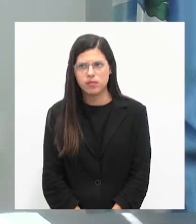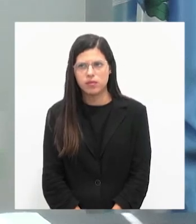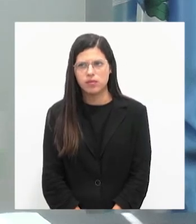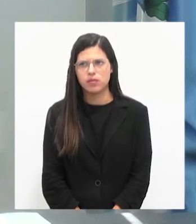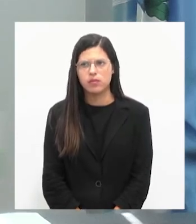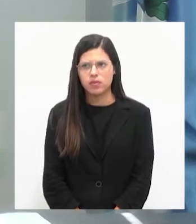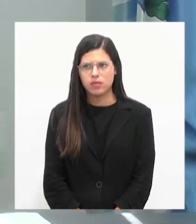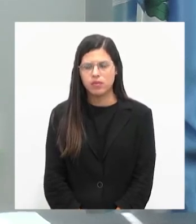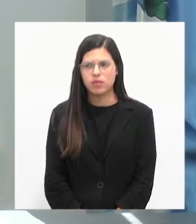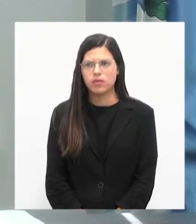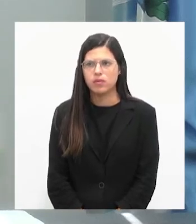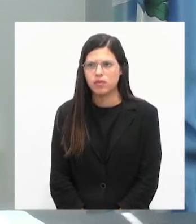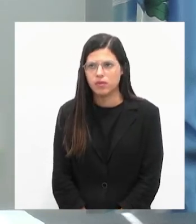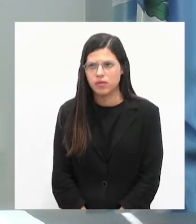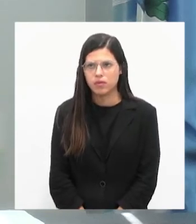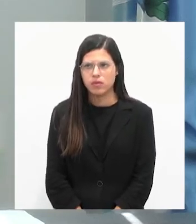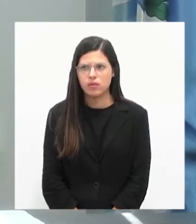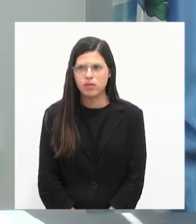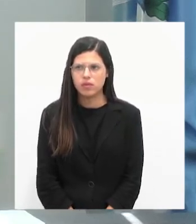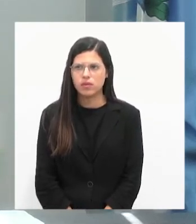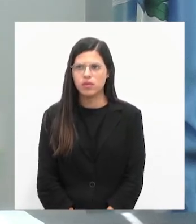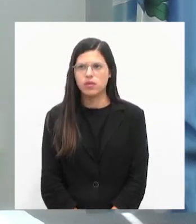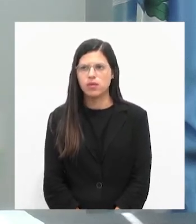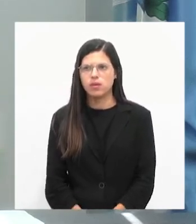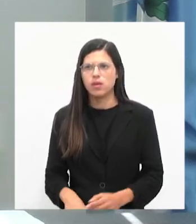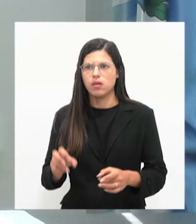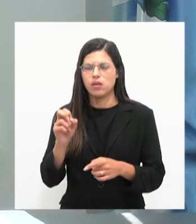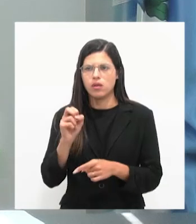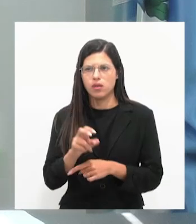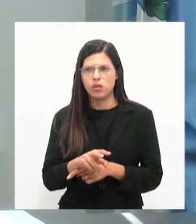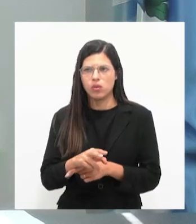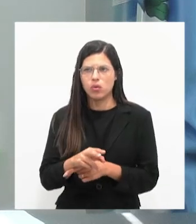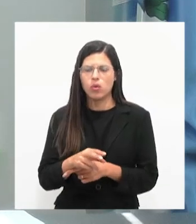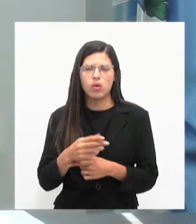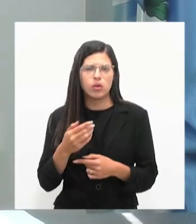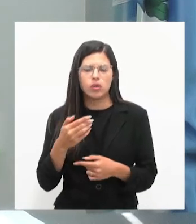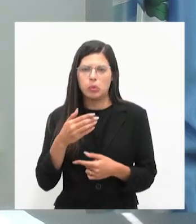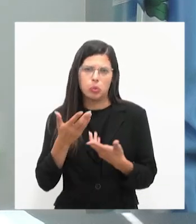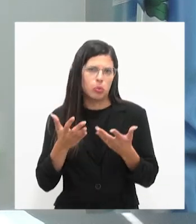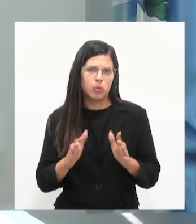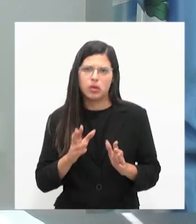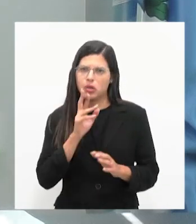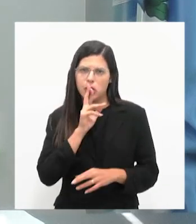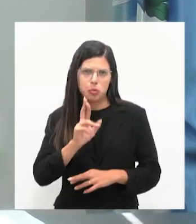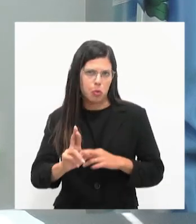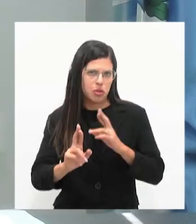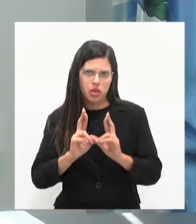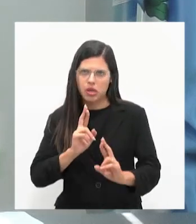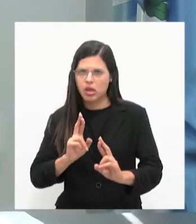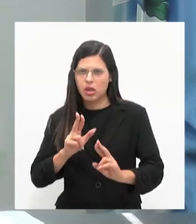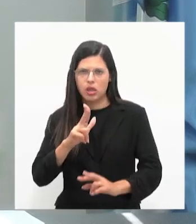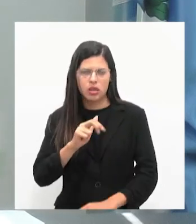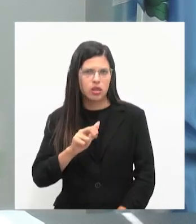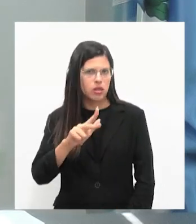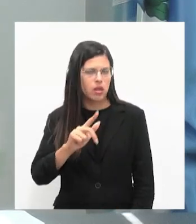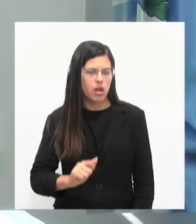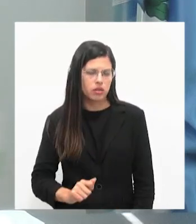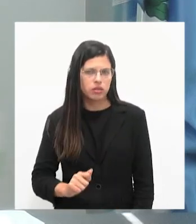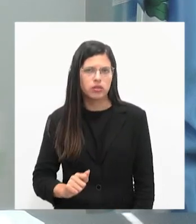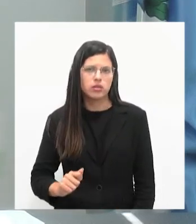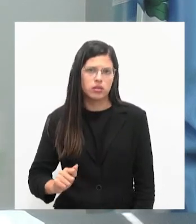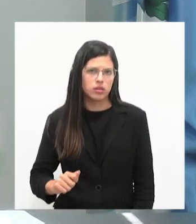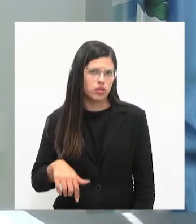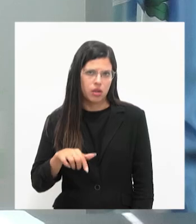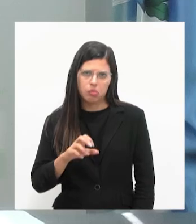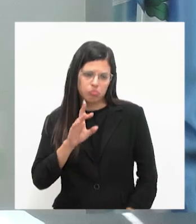aqui. Não, tudo bem. Ela entrou com HC aqui, não quis falar nada, né, e preservou o direito